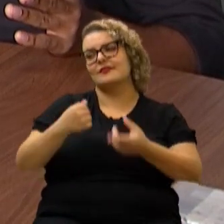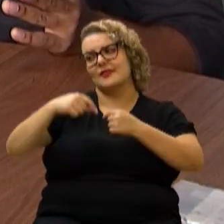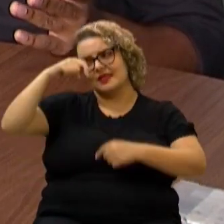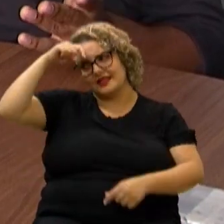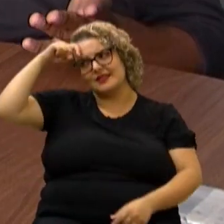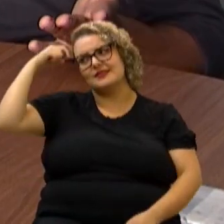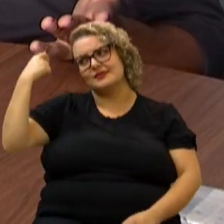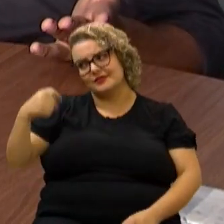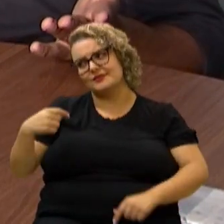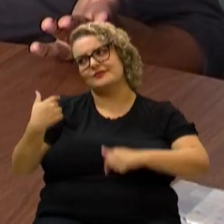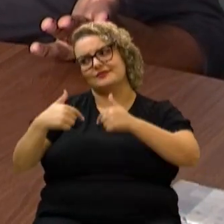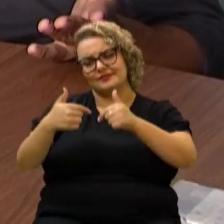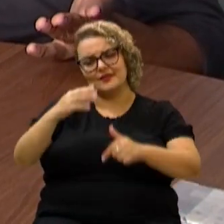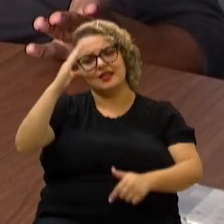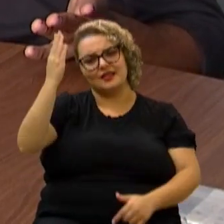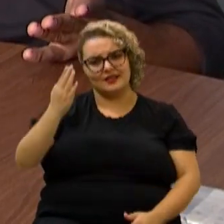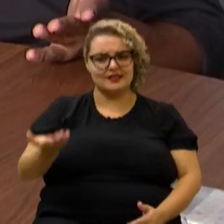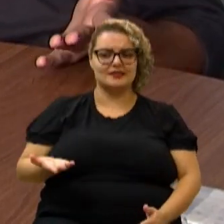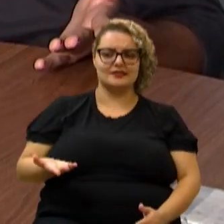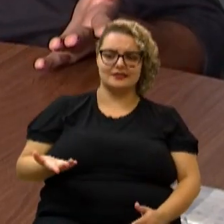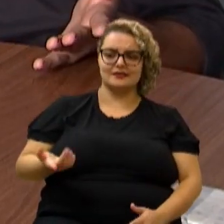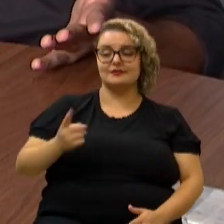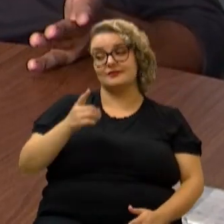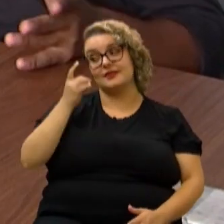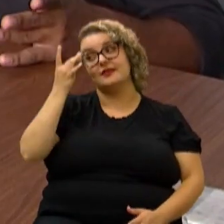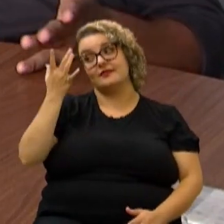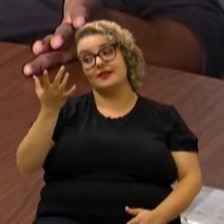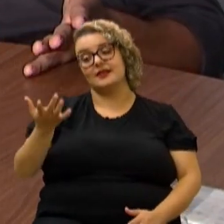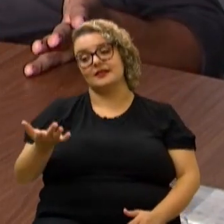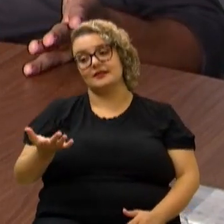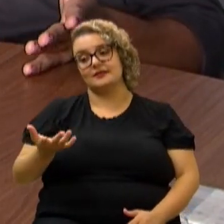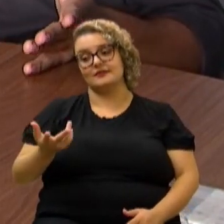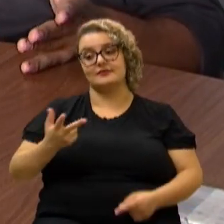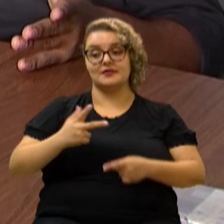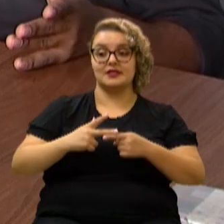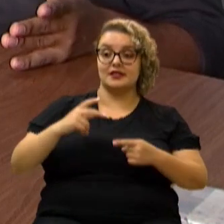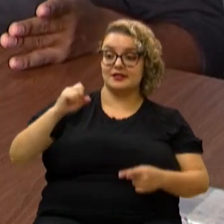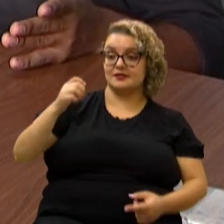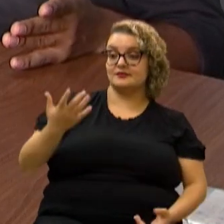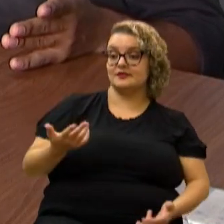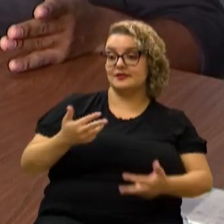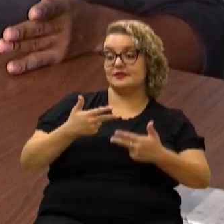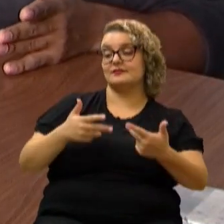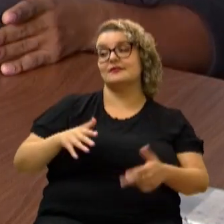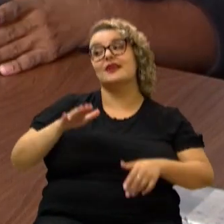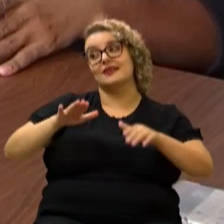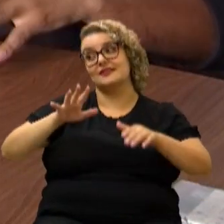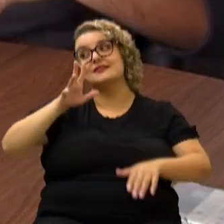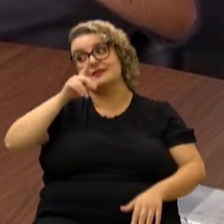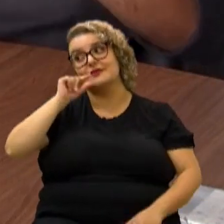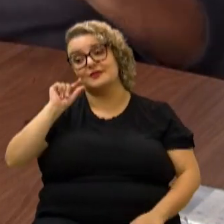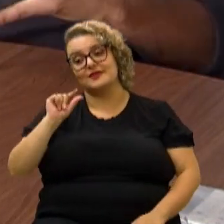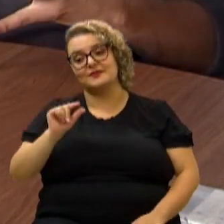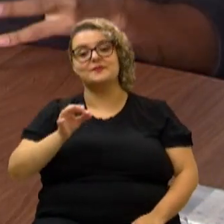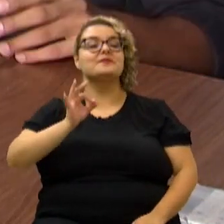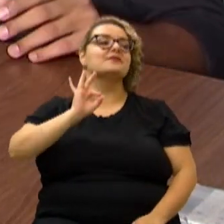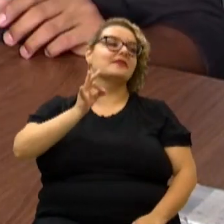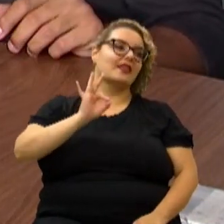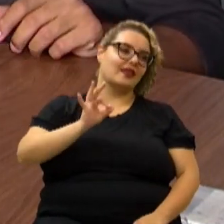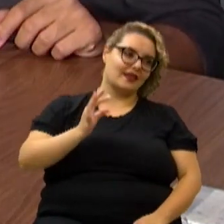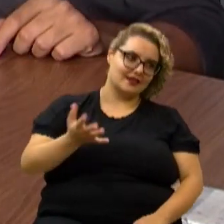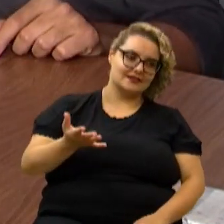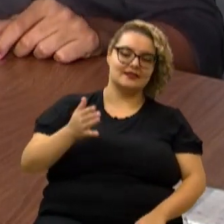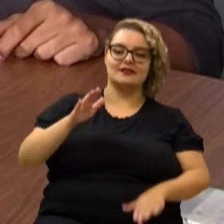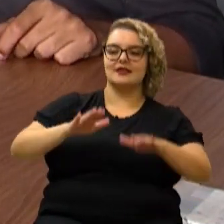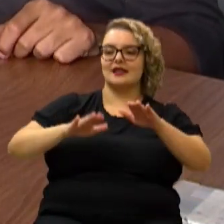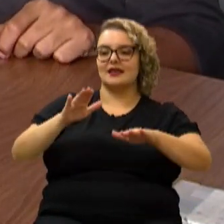de contas, é um dinheiro suado, né? O trabalhador brasileiro, a gente sabe que a situação dele não é fácil. Para conquistar as coisas, às vezes demora um pouquinho,